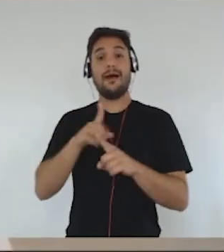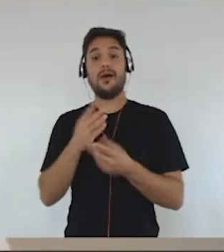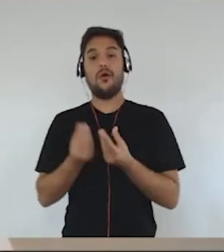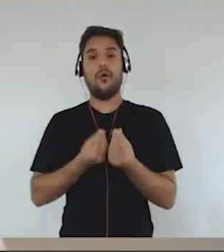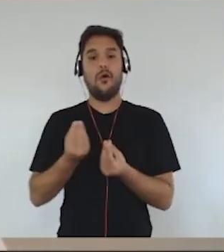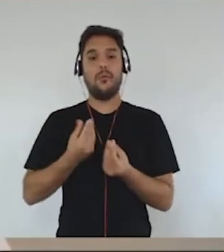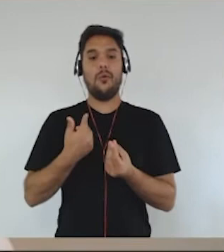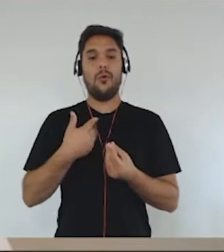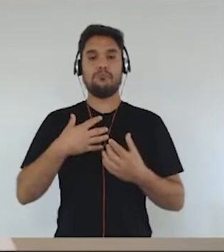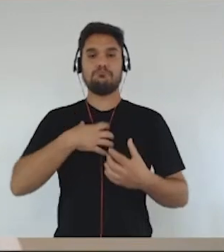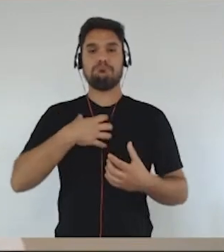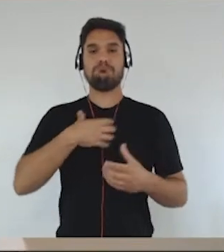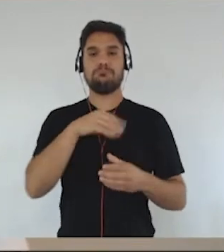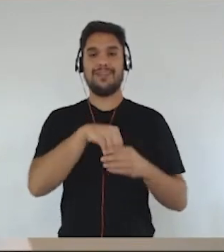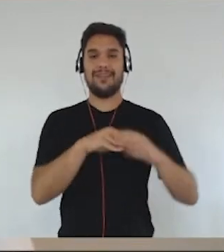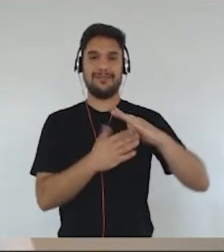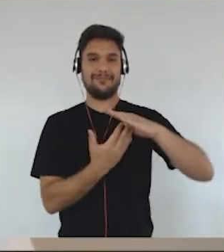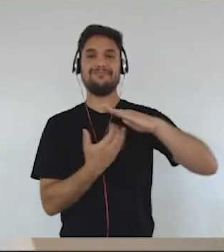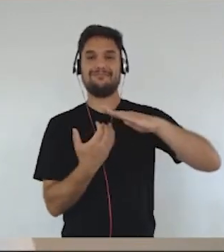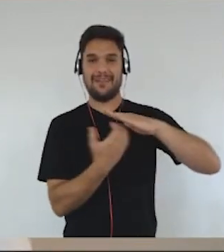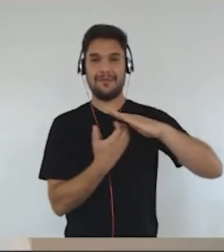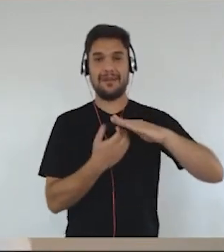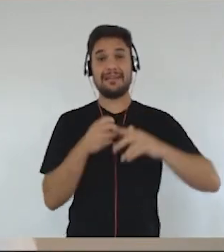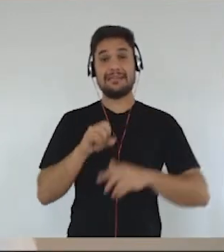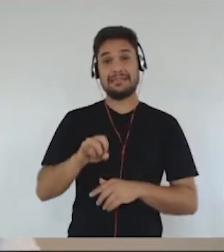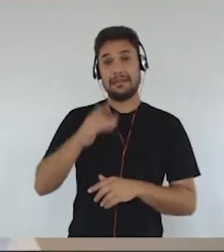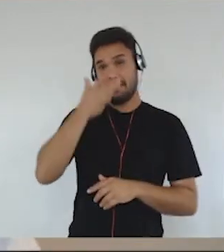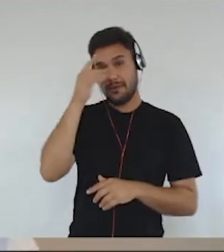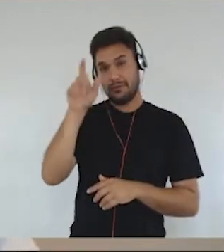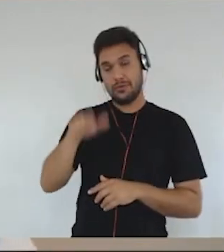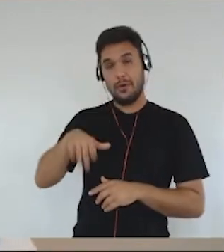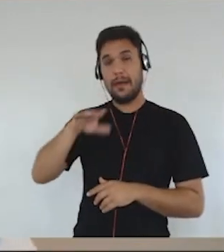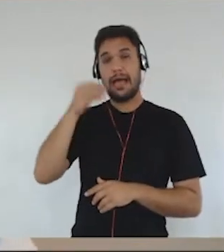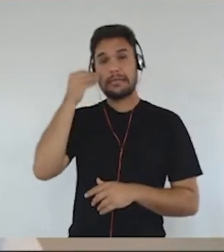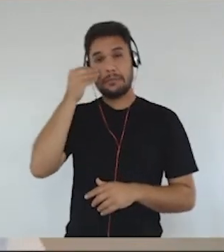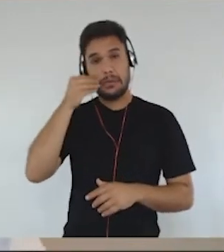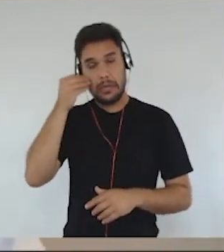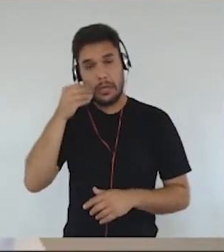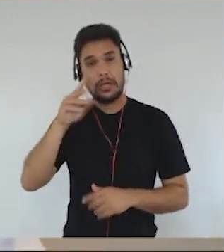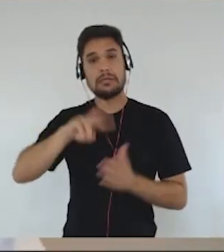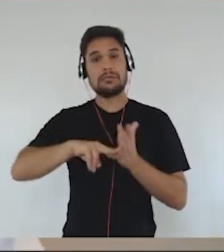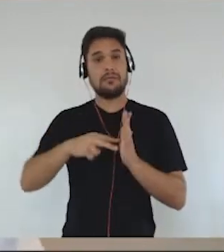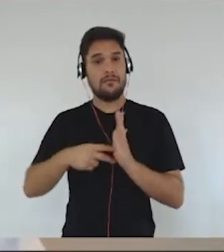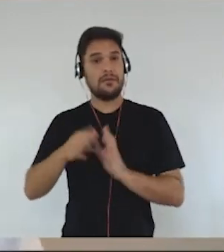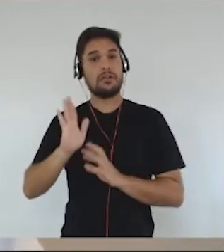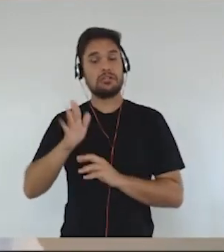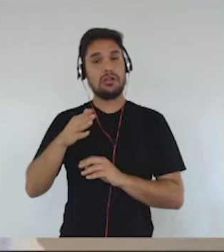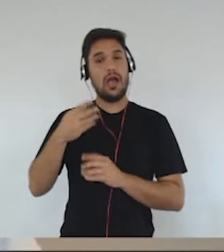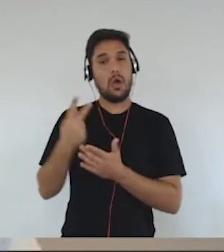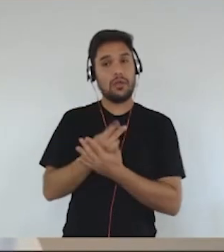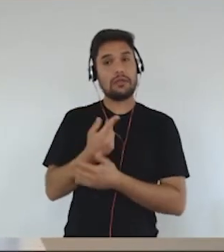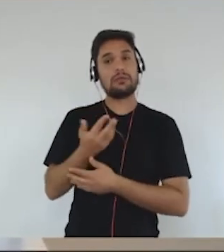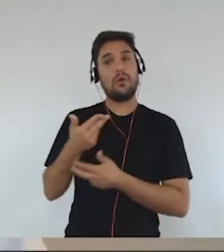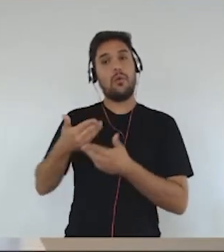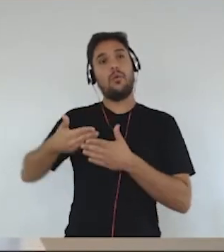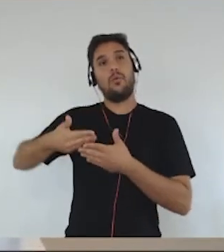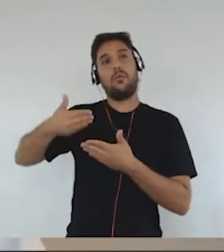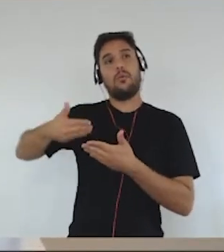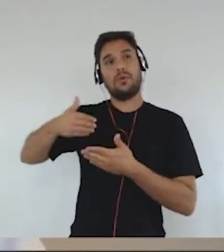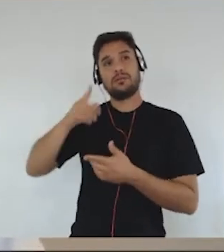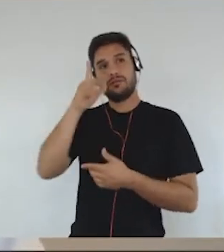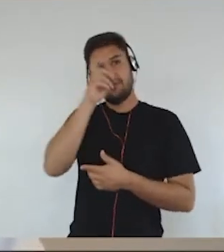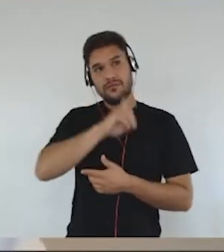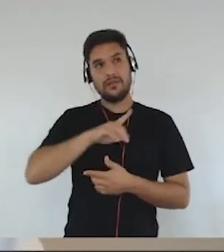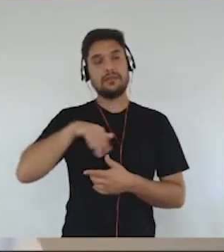da palavra, considerando que se é uma pessoa mais sênior, ela já foi experimentada por questões mais difíceis e